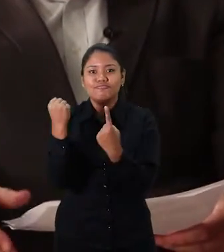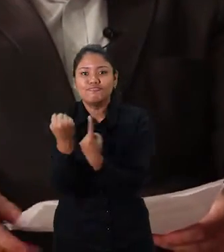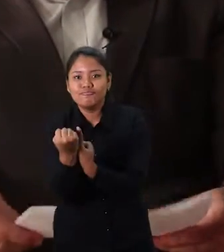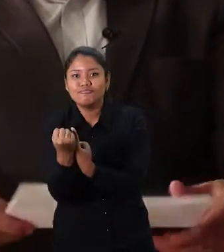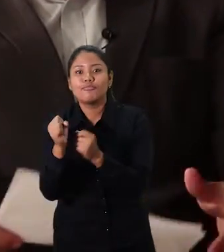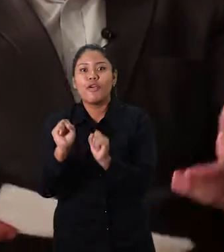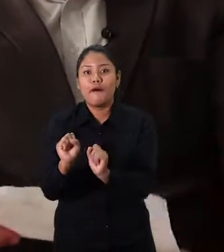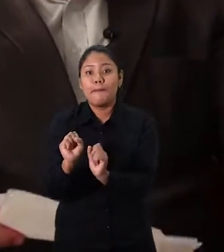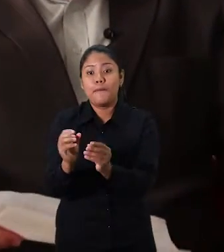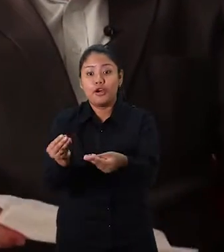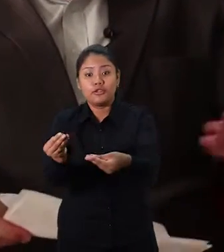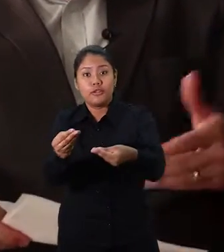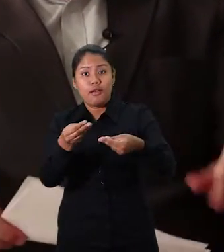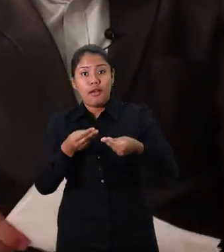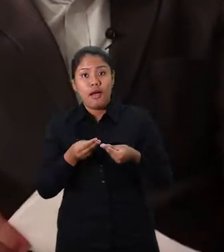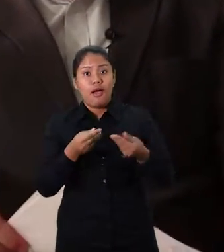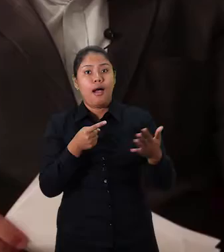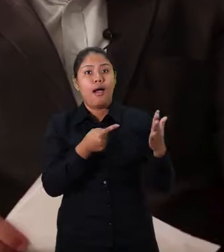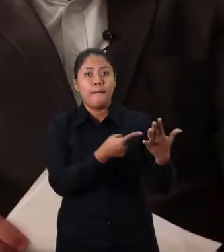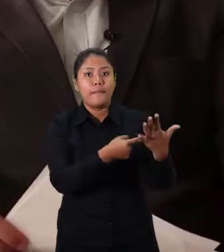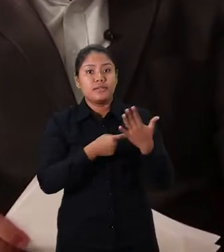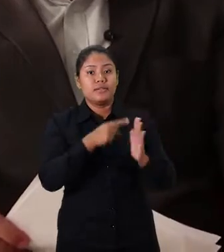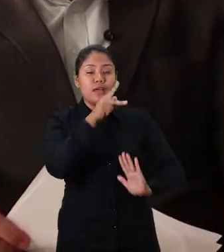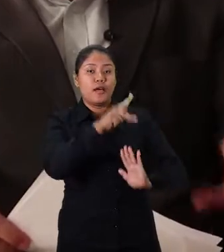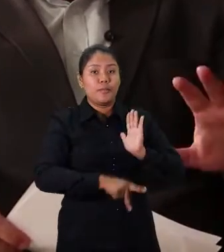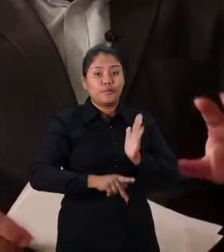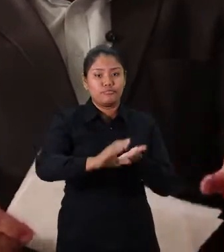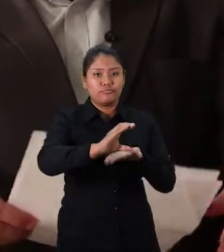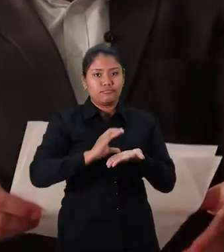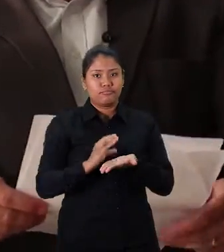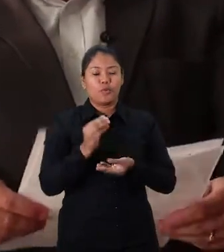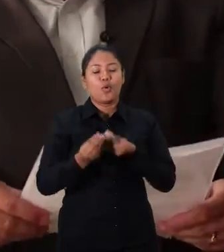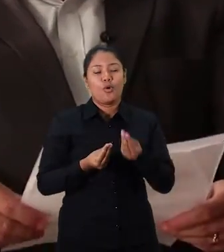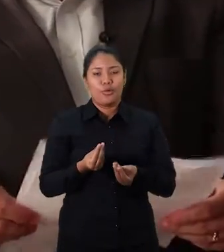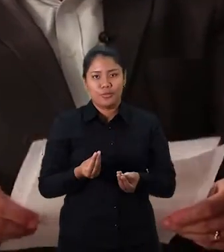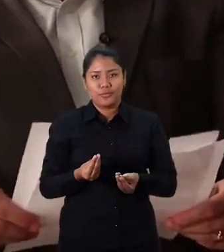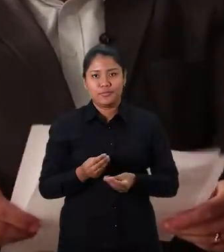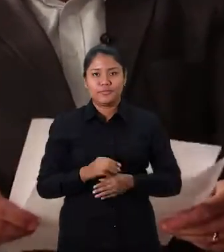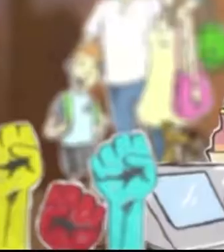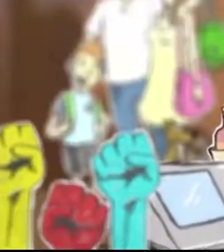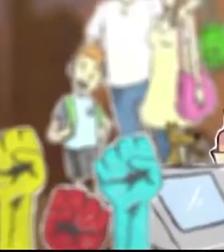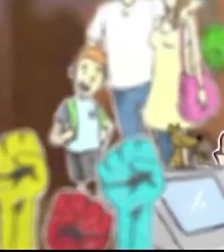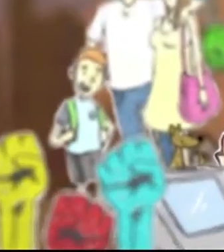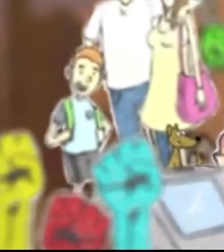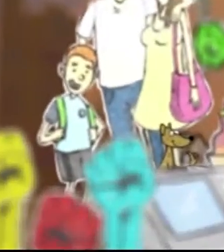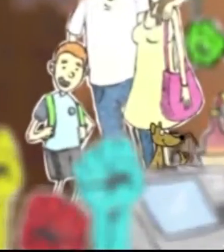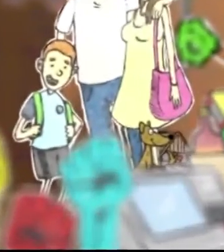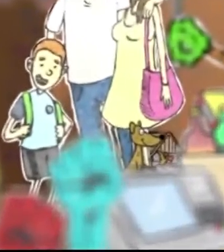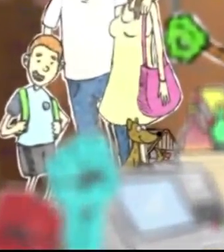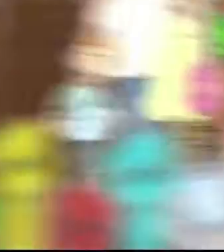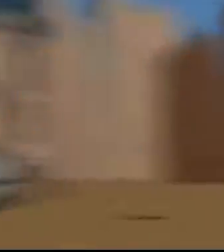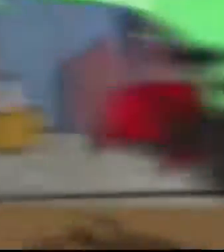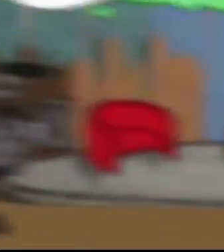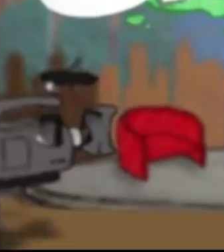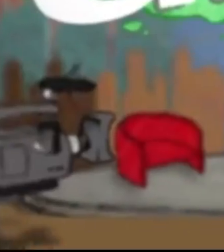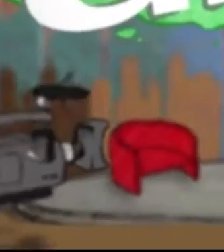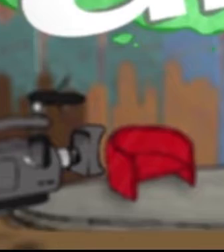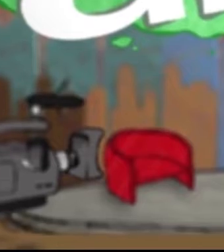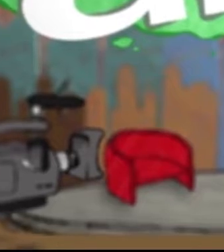organizações podem se mobilizar para conseguir os recursos do FRB. Só um momentinho, então. Já voltamos. Pois não. Pois não.